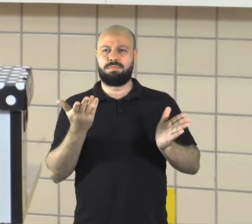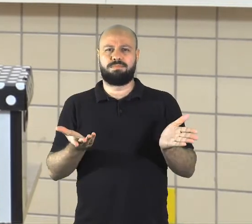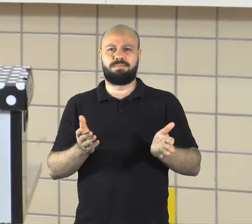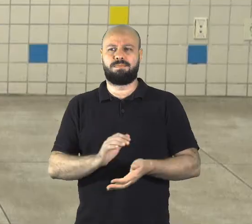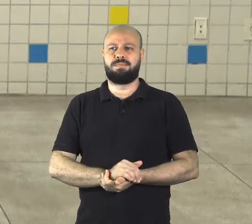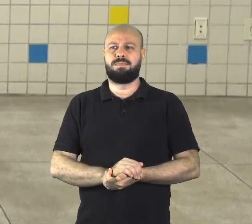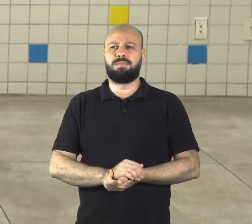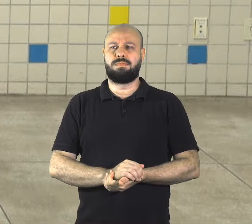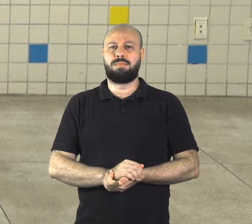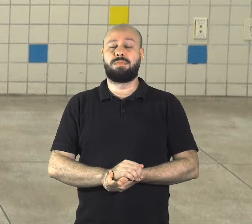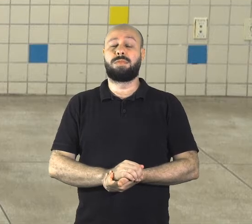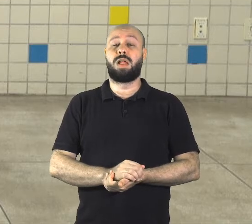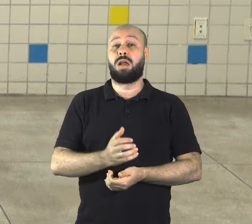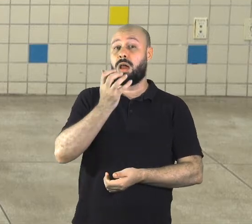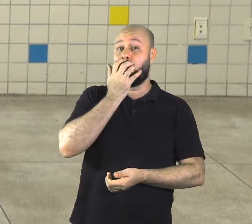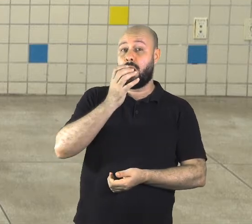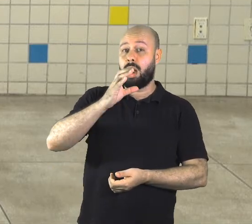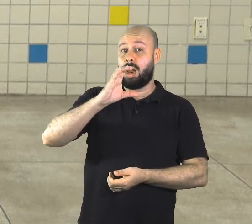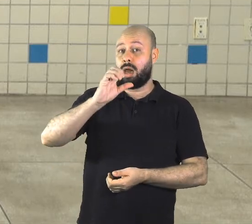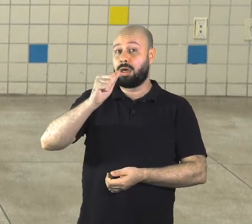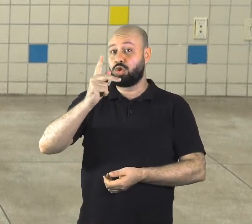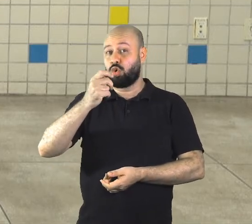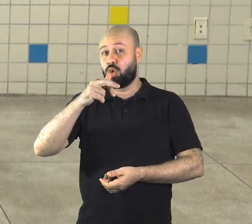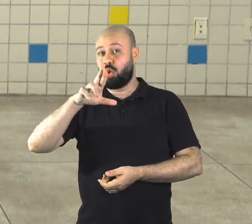ó, cachorro,